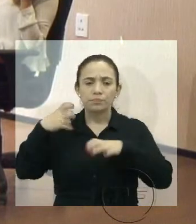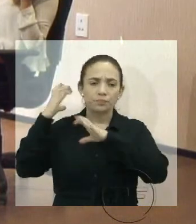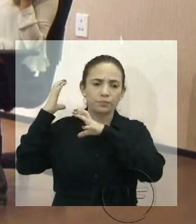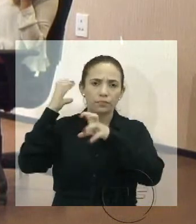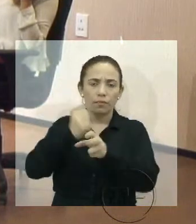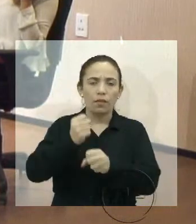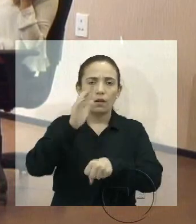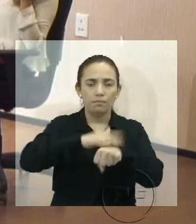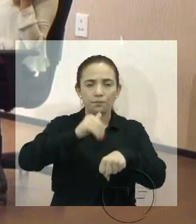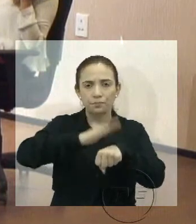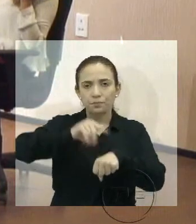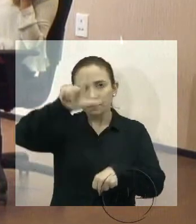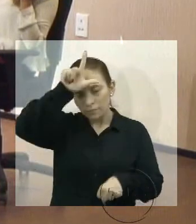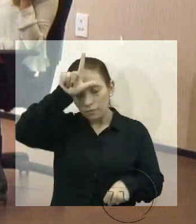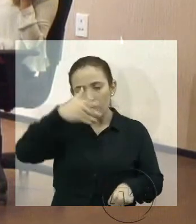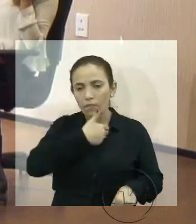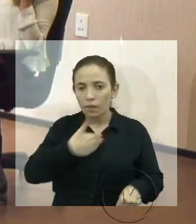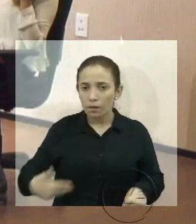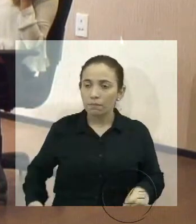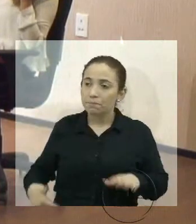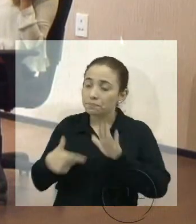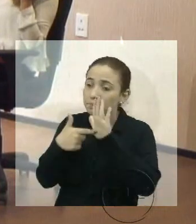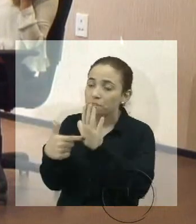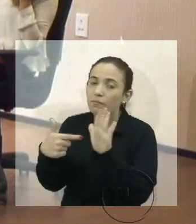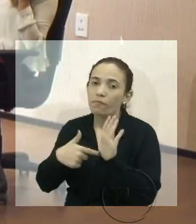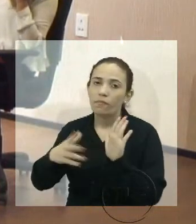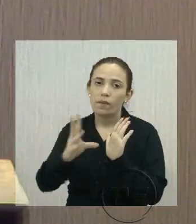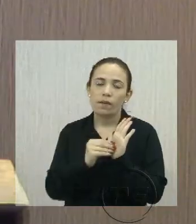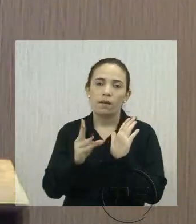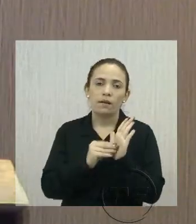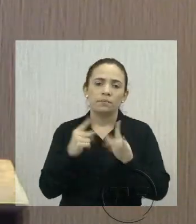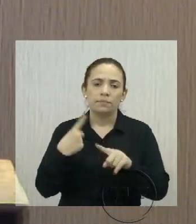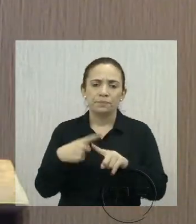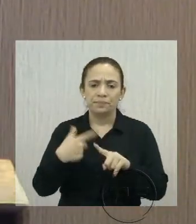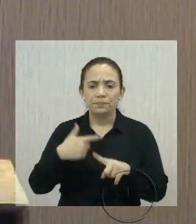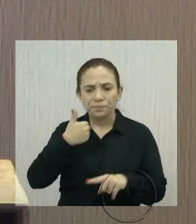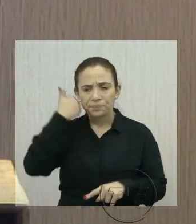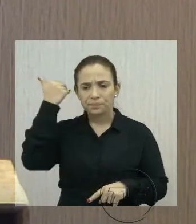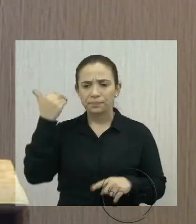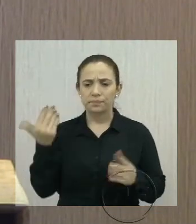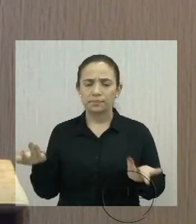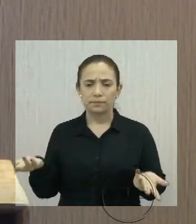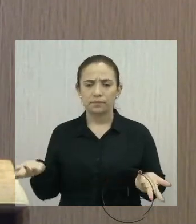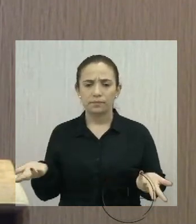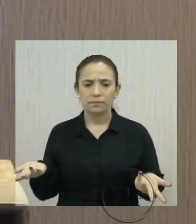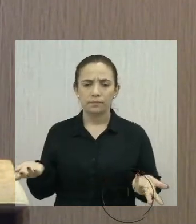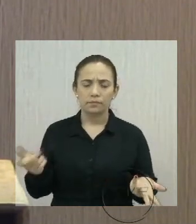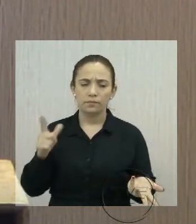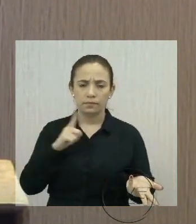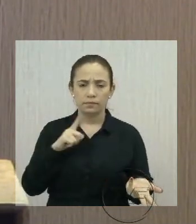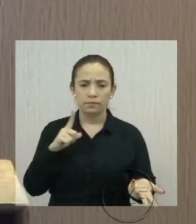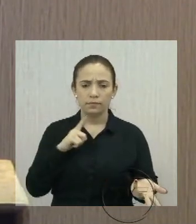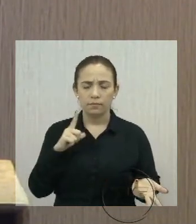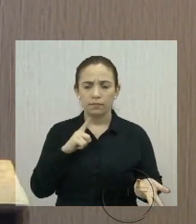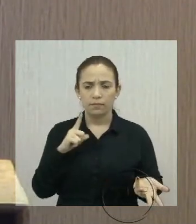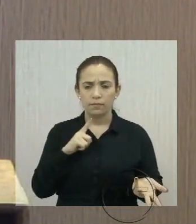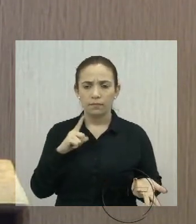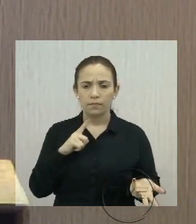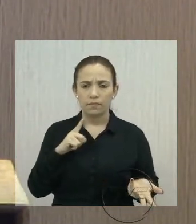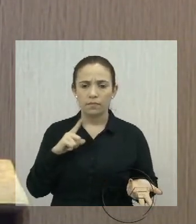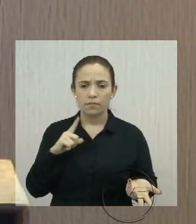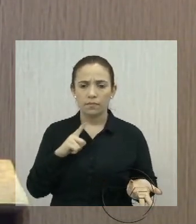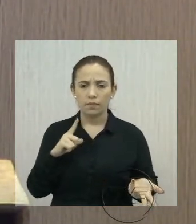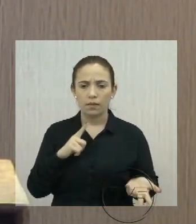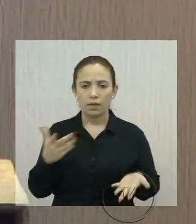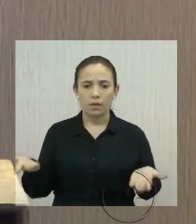o líder do governo e diga, ó, essa é a emenda. Para a gente não ter o dissabor que teve na lei de desocupação do solo. Para não dormir o dia de um